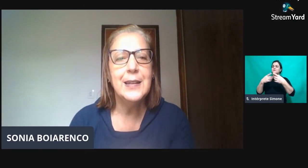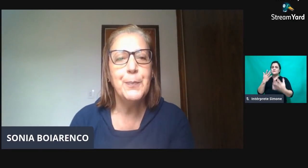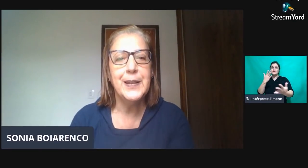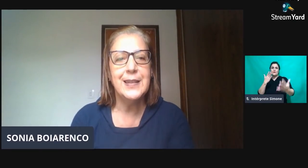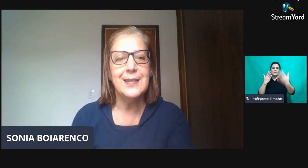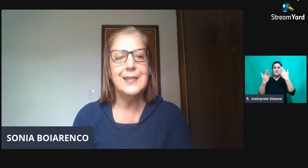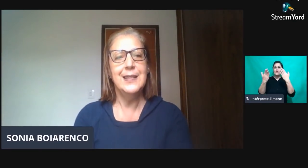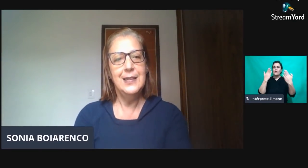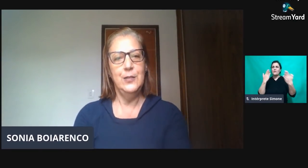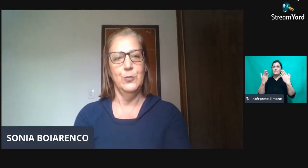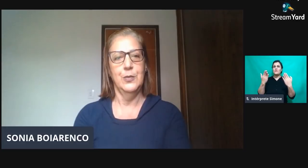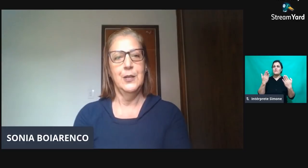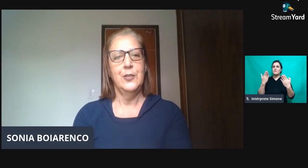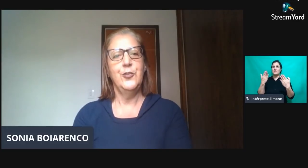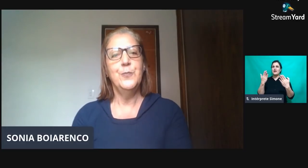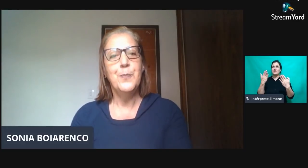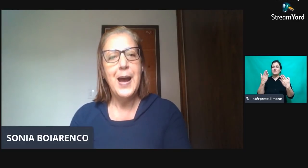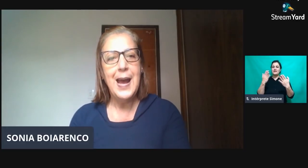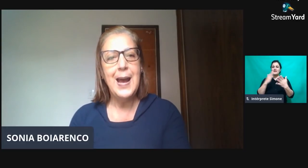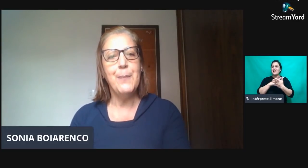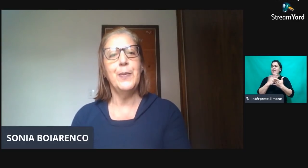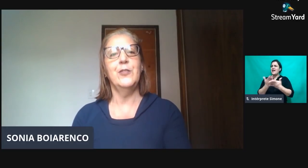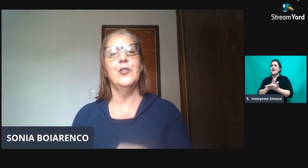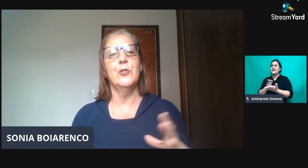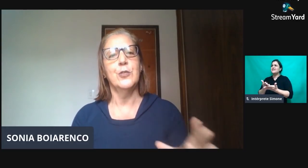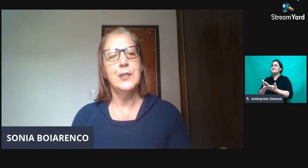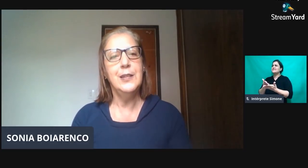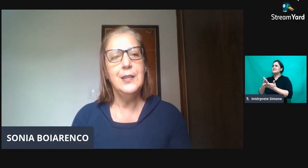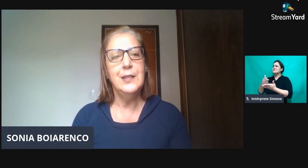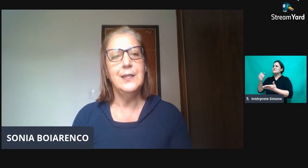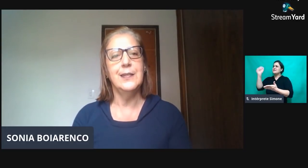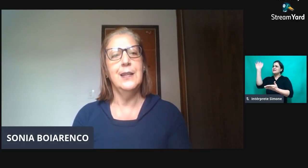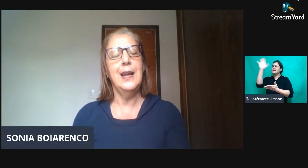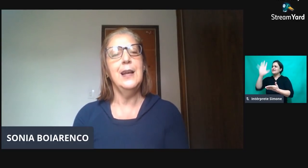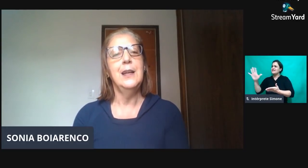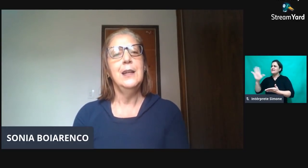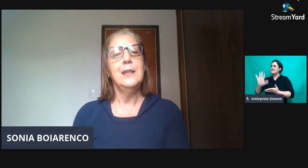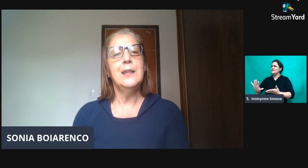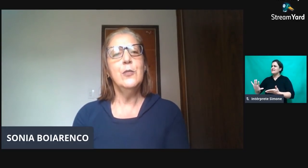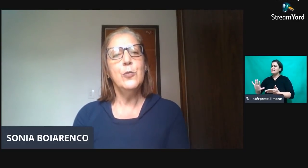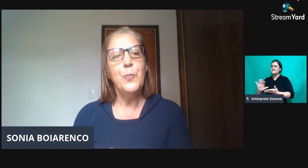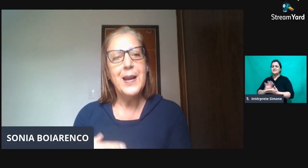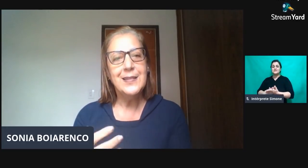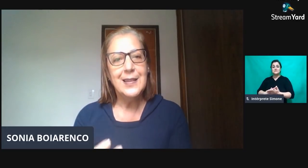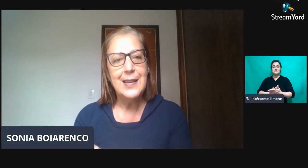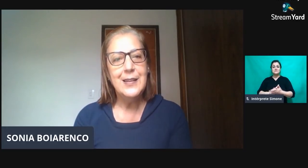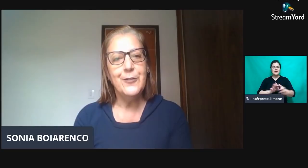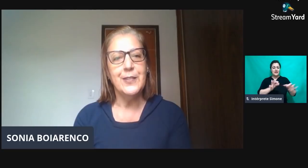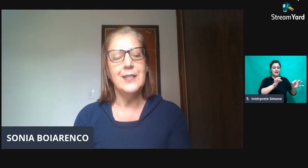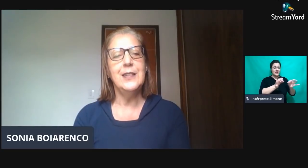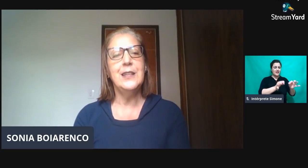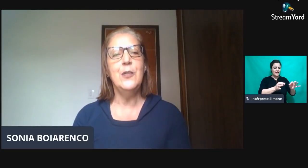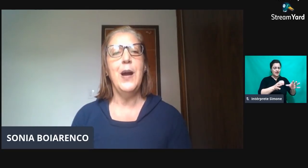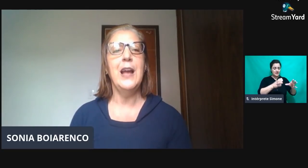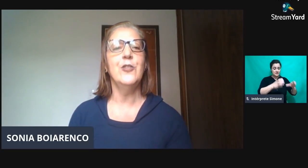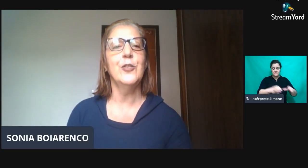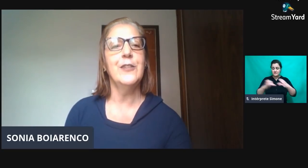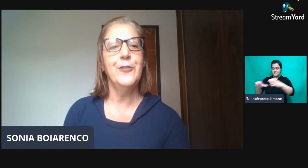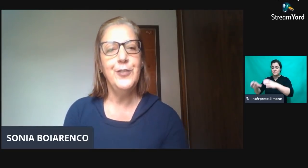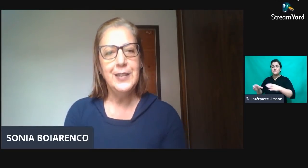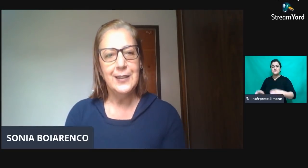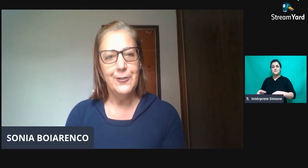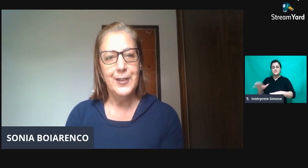a interpretação de mapas, de croquis, né? Então, com mais ênfase. Então,